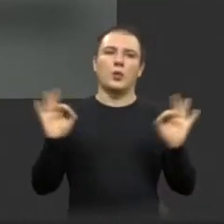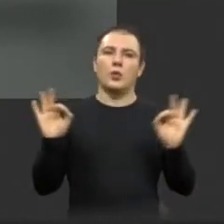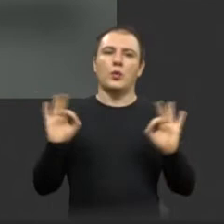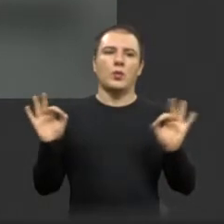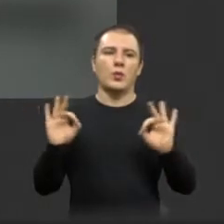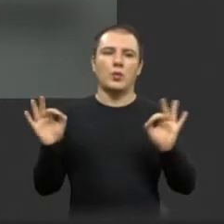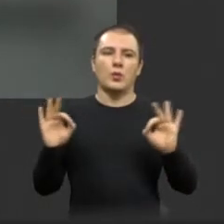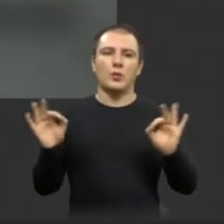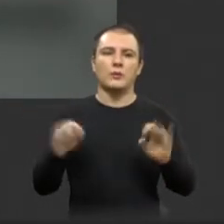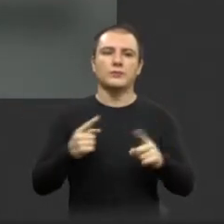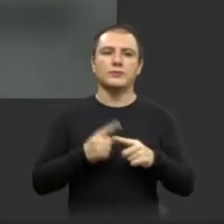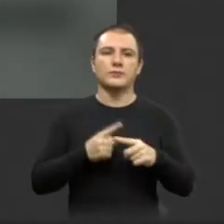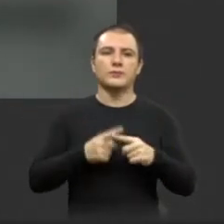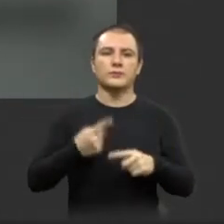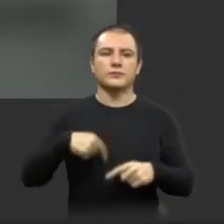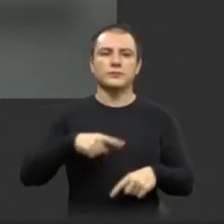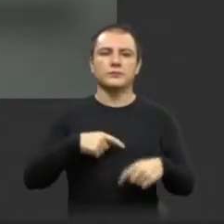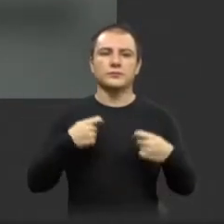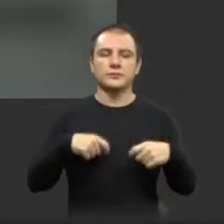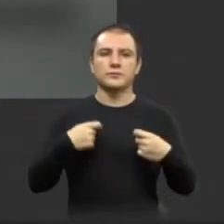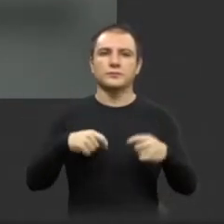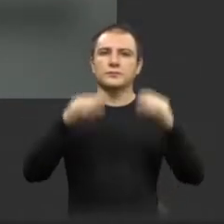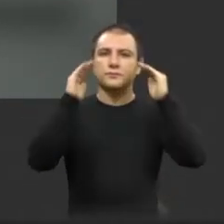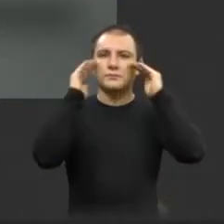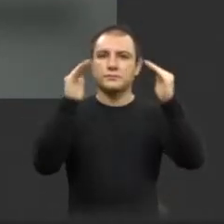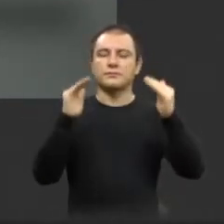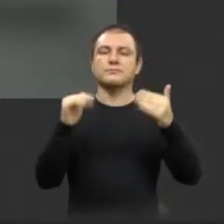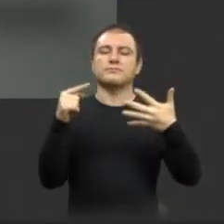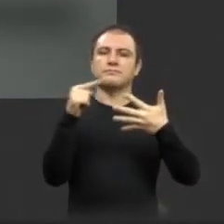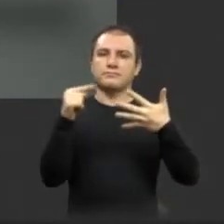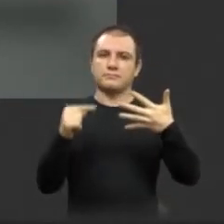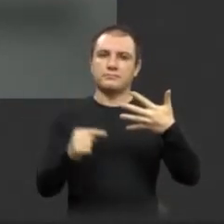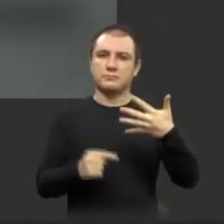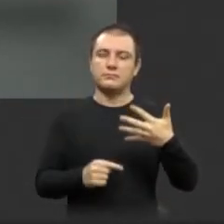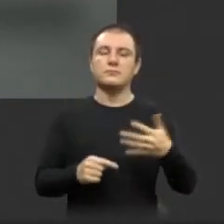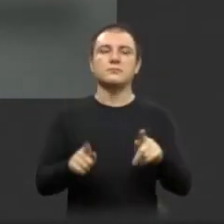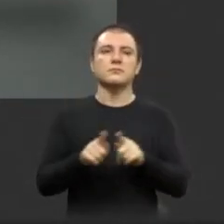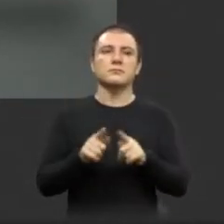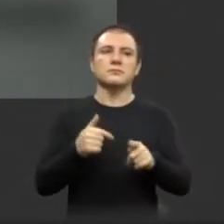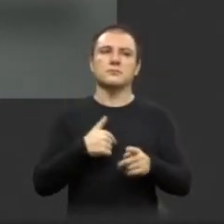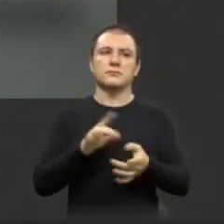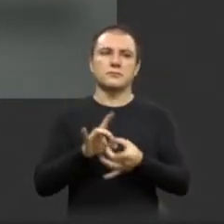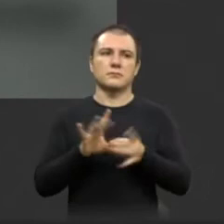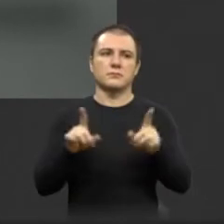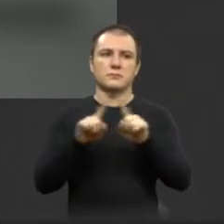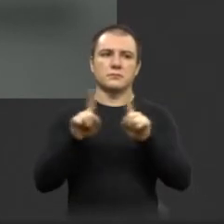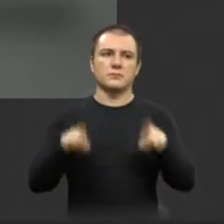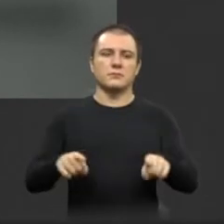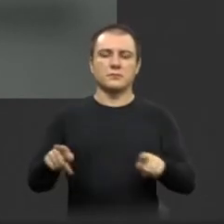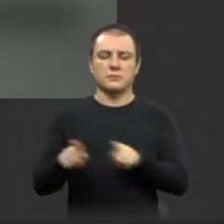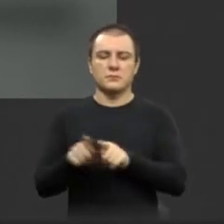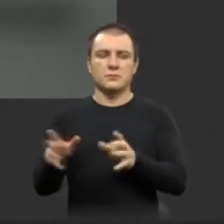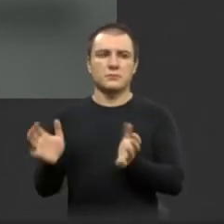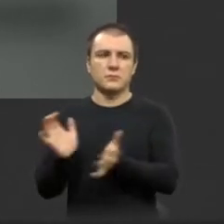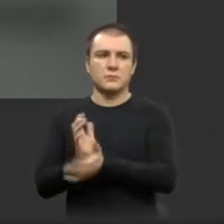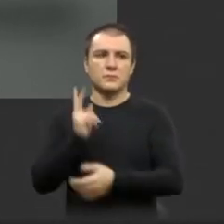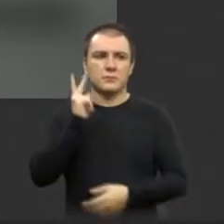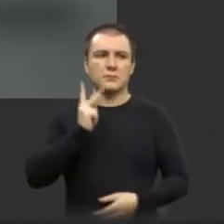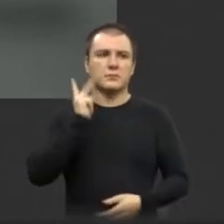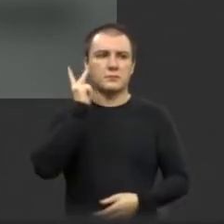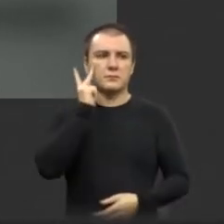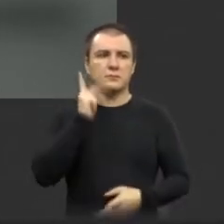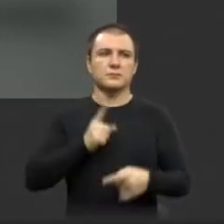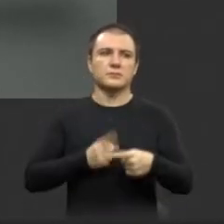os os pontos na e me coloca totalmente à disposição dos Servidores e dos vereadores que a gente tentar resolver